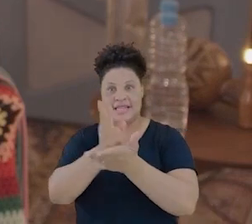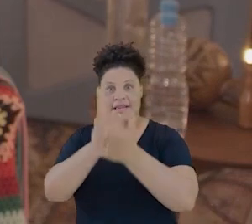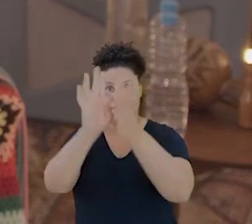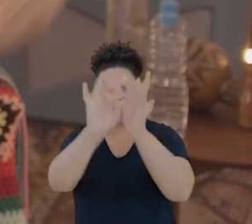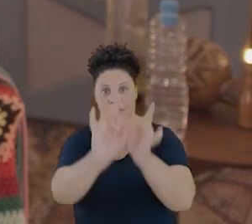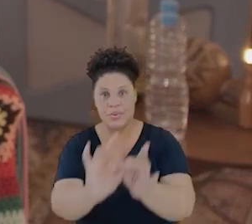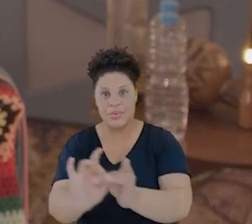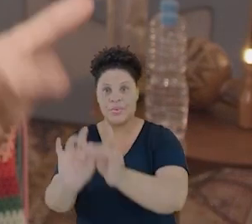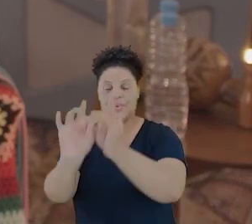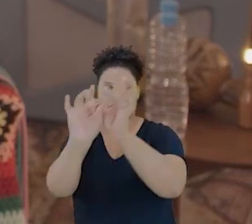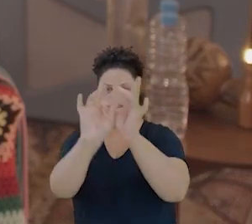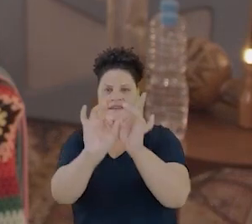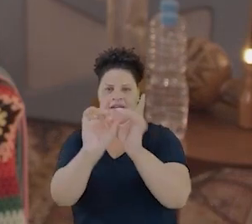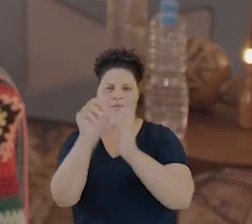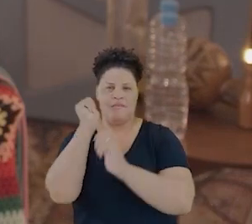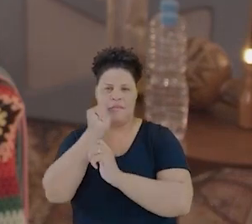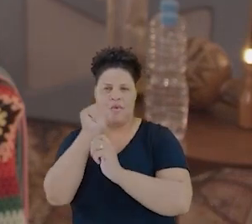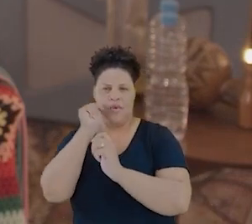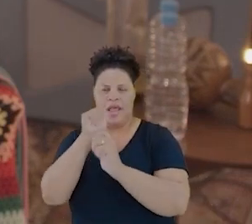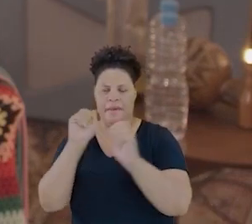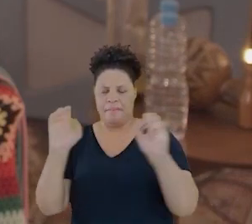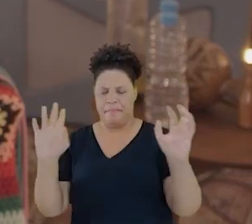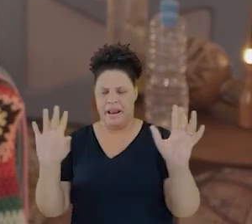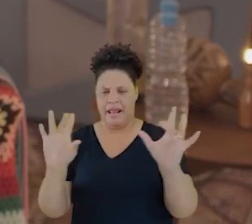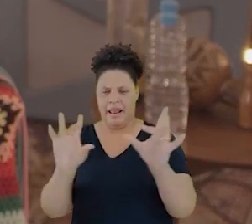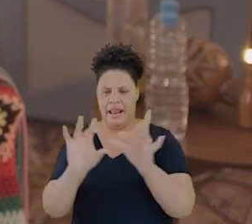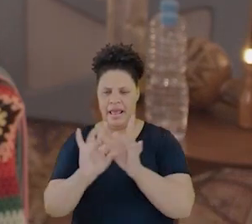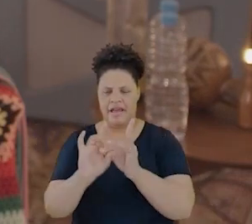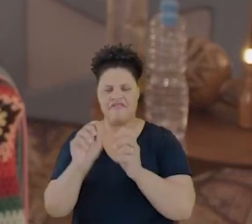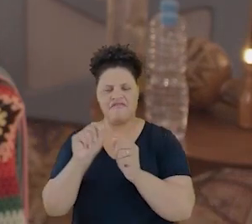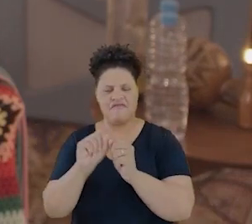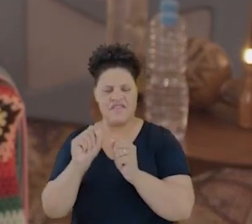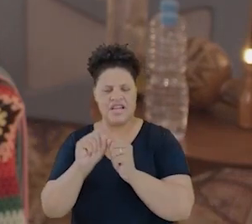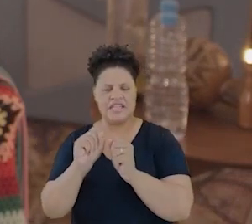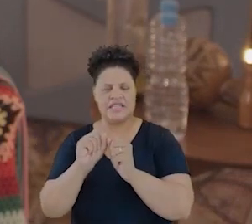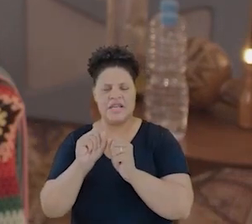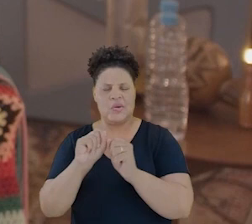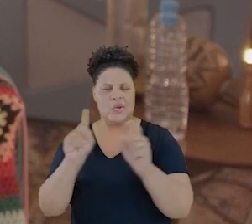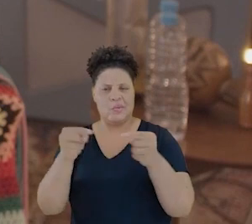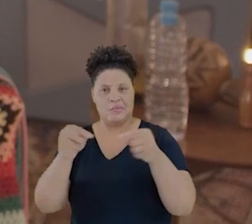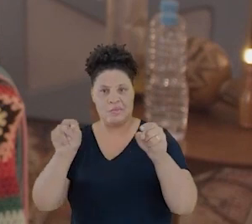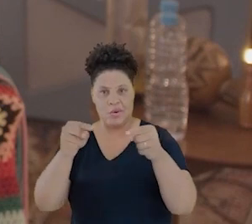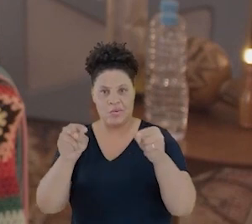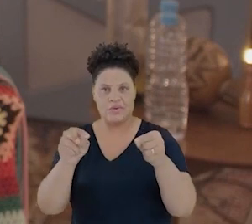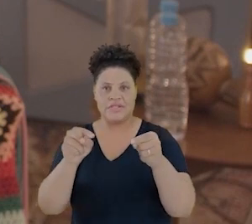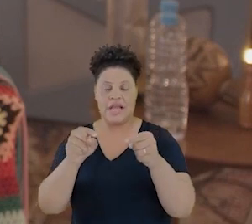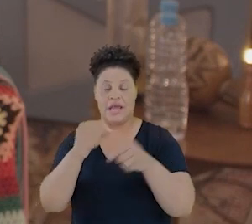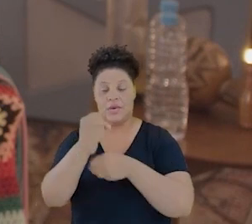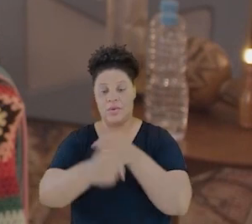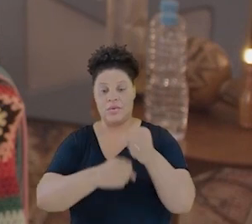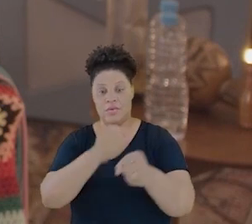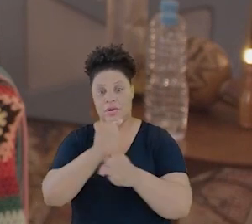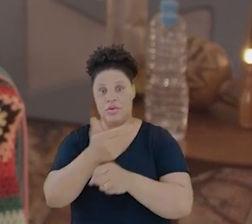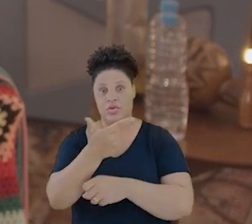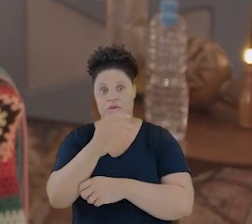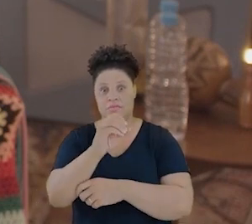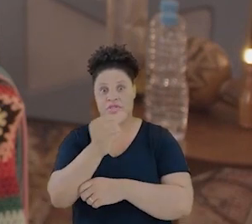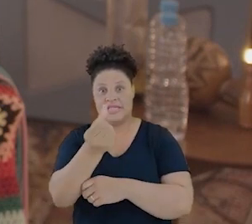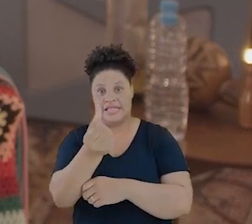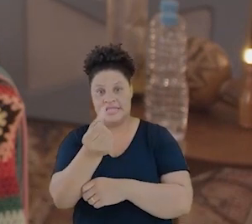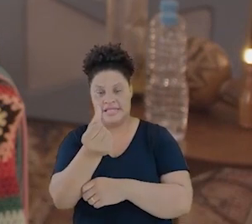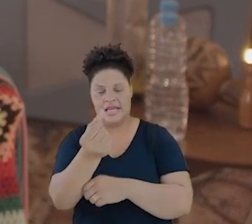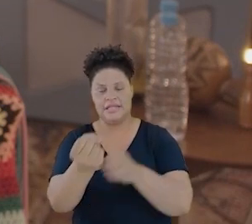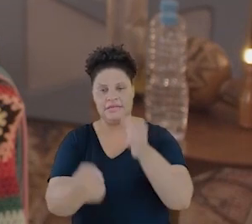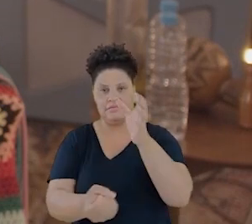aí, juntando as manas tudo para poder fazer som. Em 2016, eu fui uma das idealizadoras do Coco das Manas, que